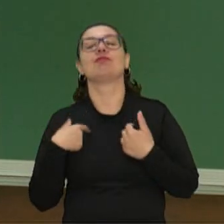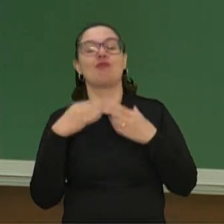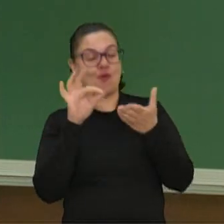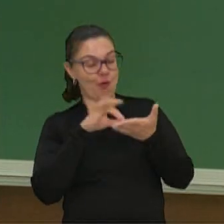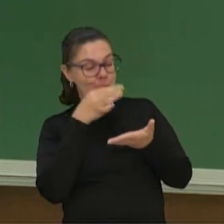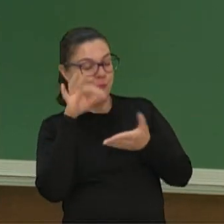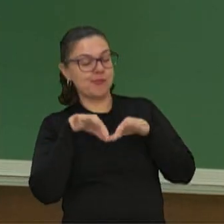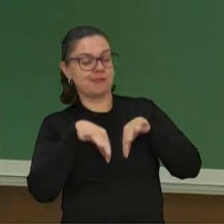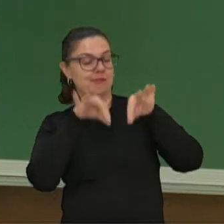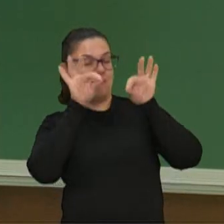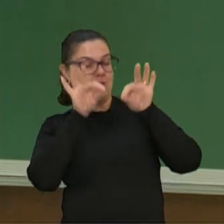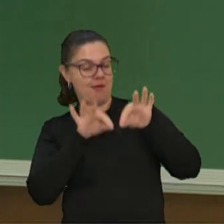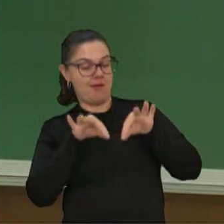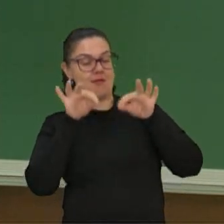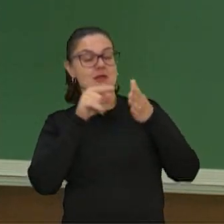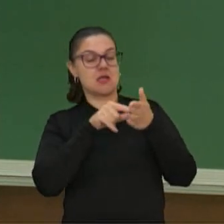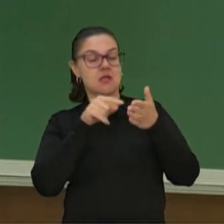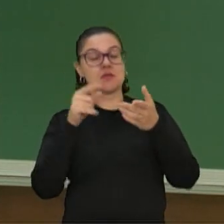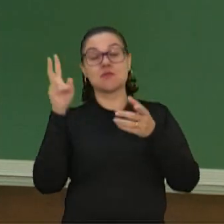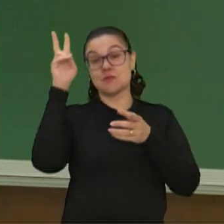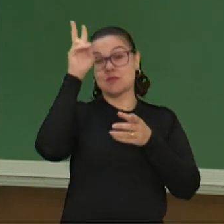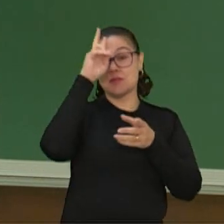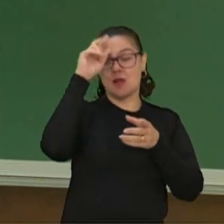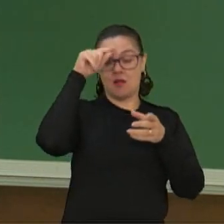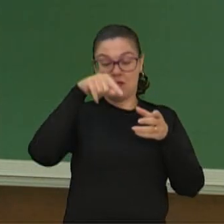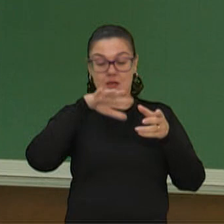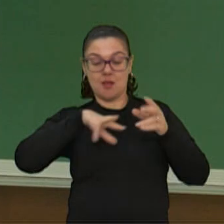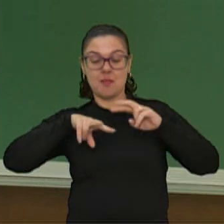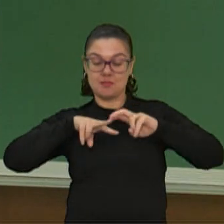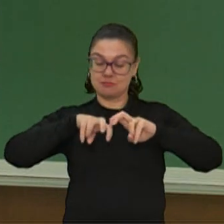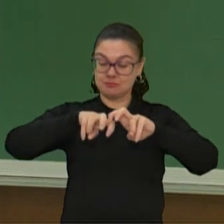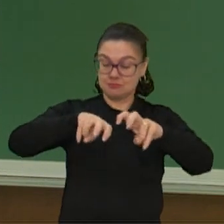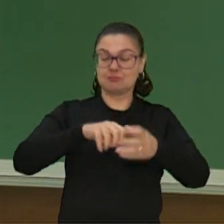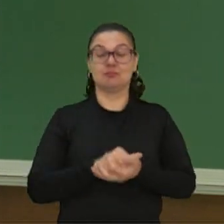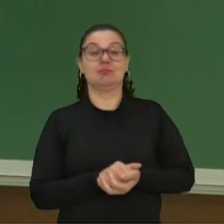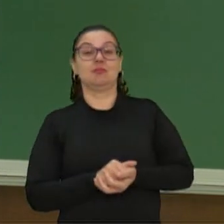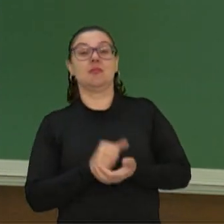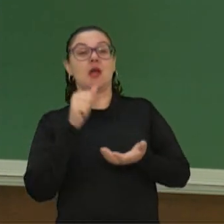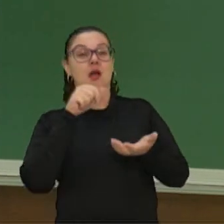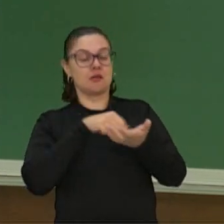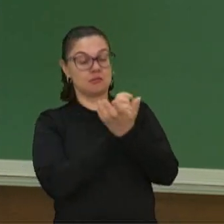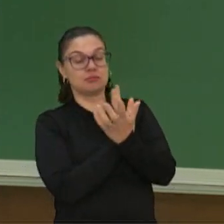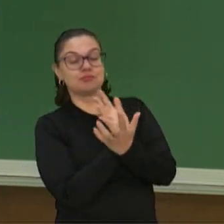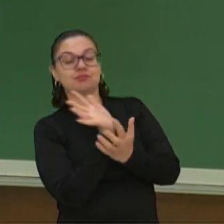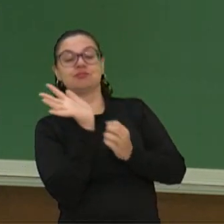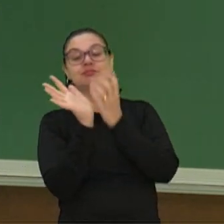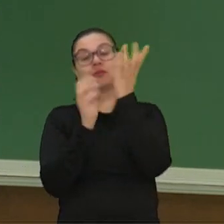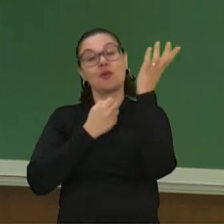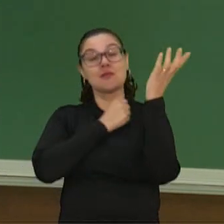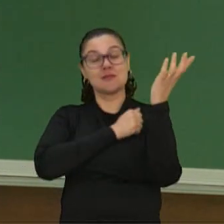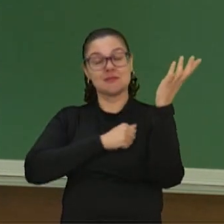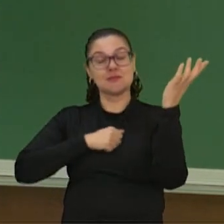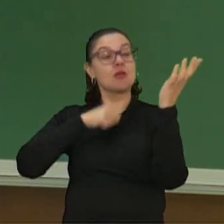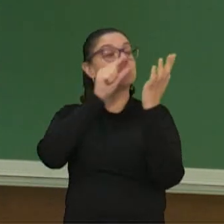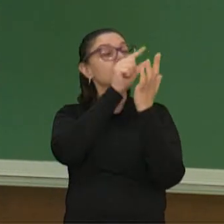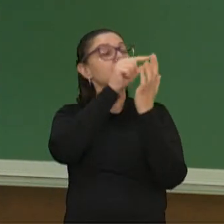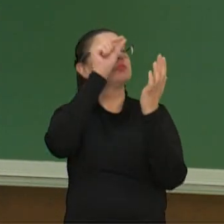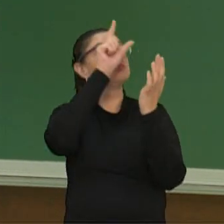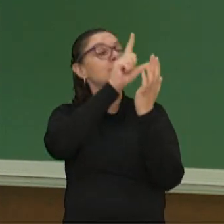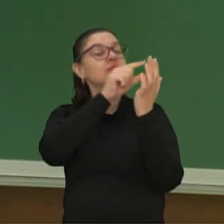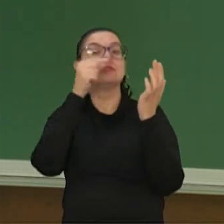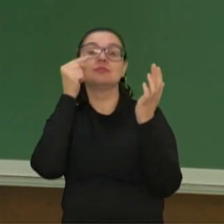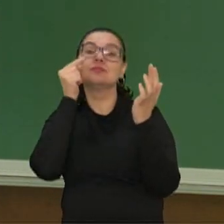de bordar-vos um lenço em lembrança destas minas, ramo de saudade imenso, lágrimas